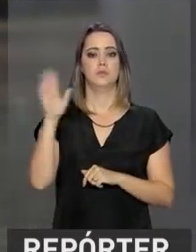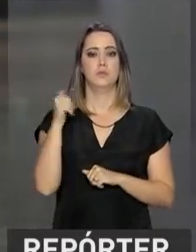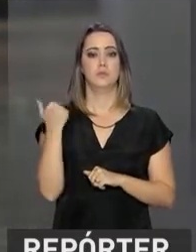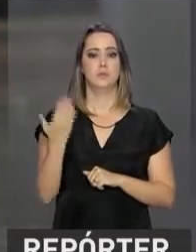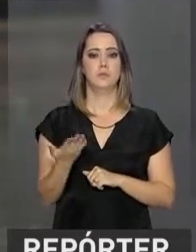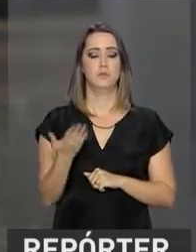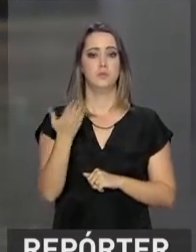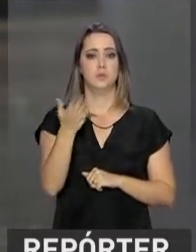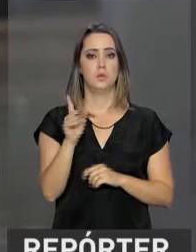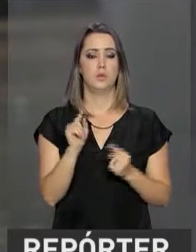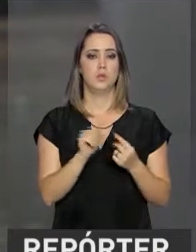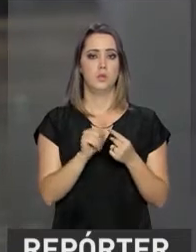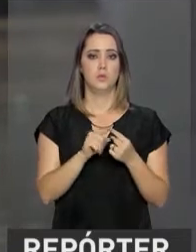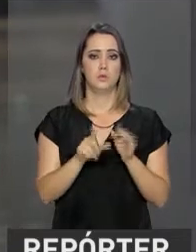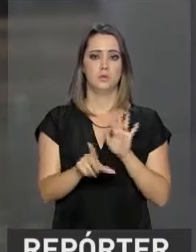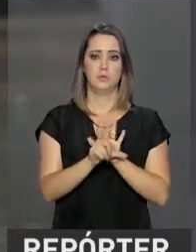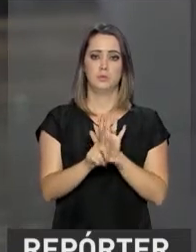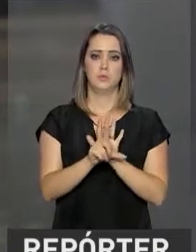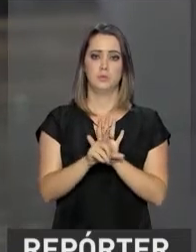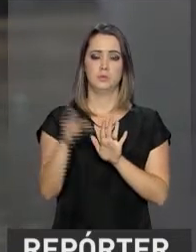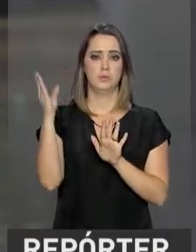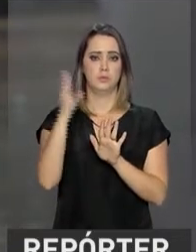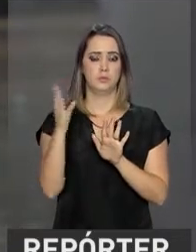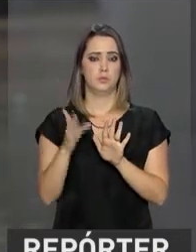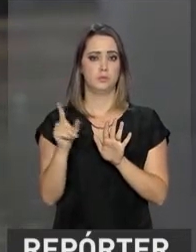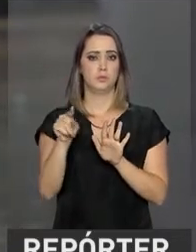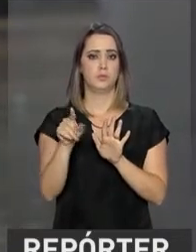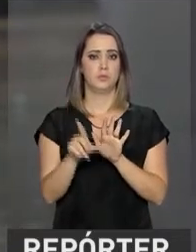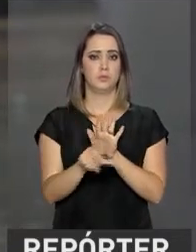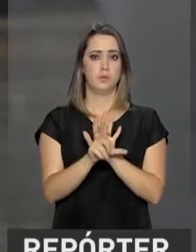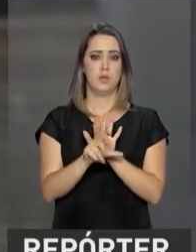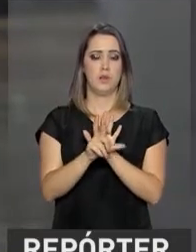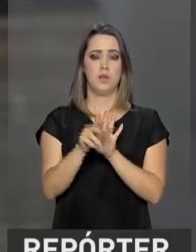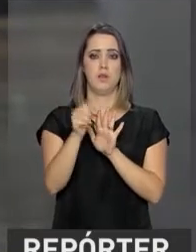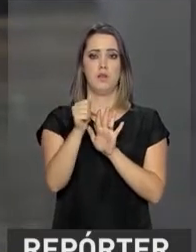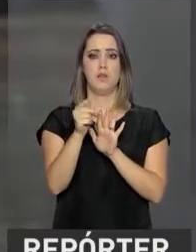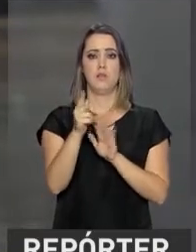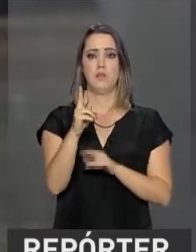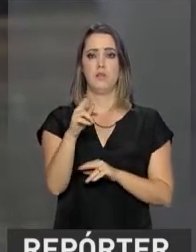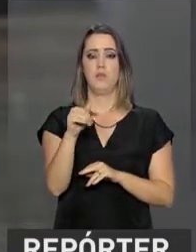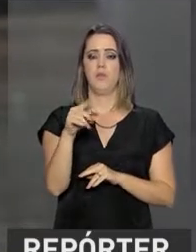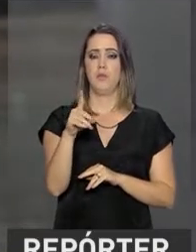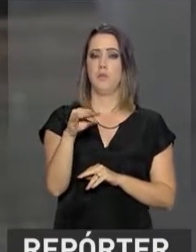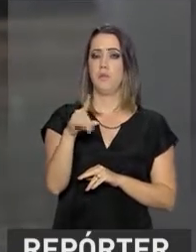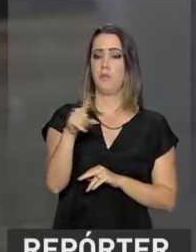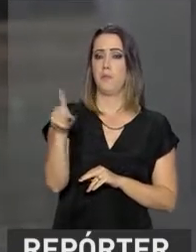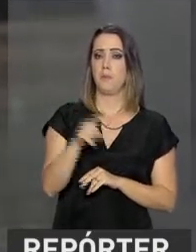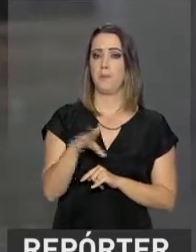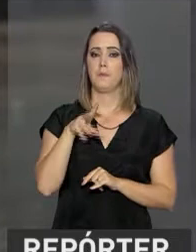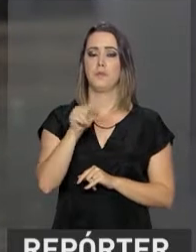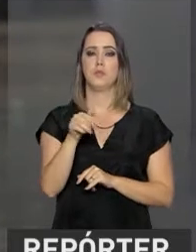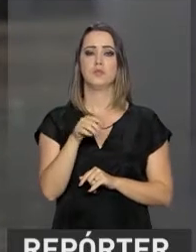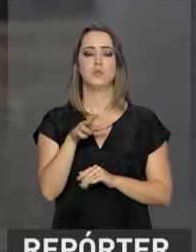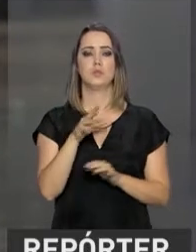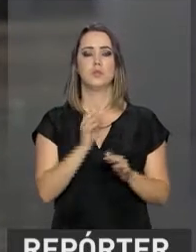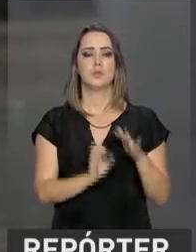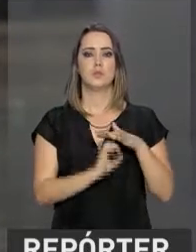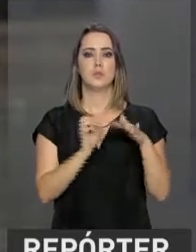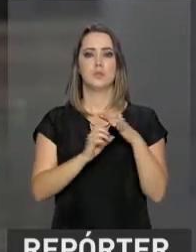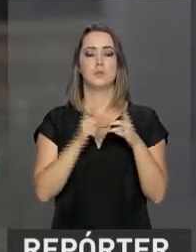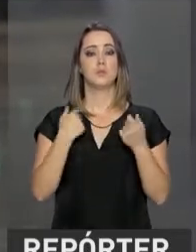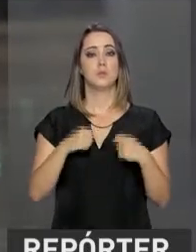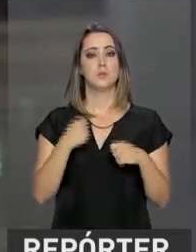roberto de acordo com a lei brasileira e da aprendizagem profissional todas as empresas de médio e grande porte do país